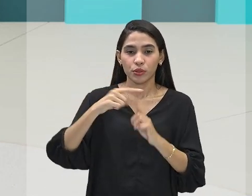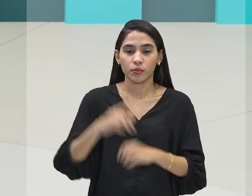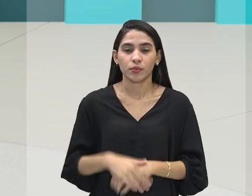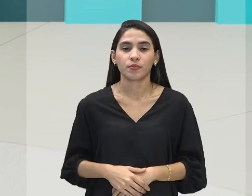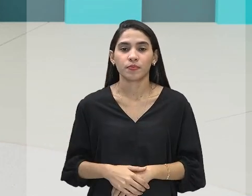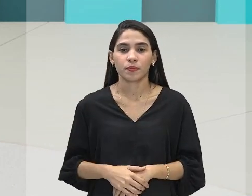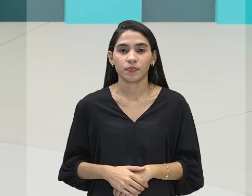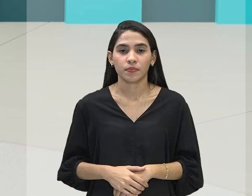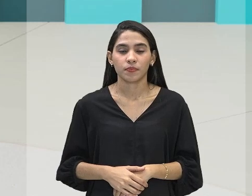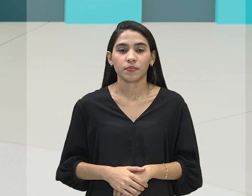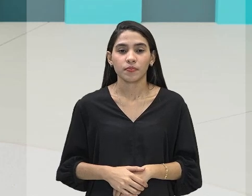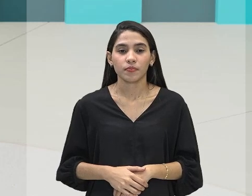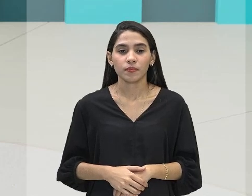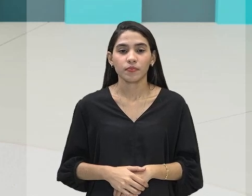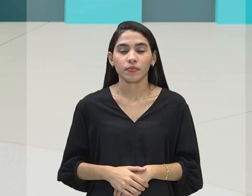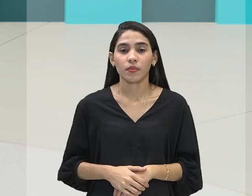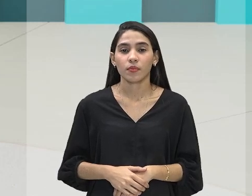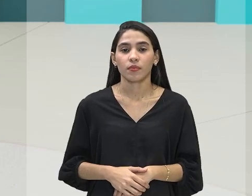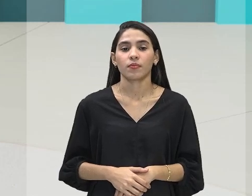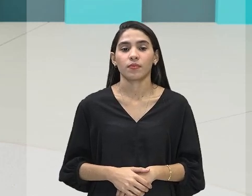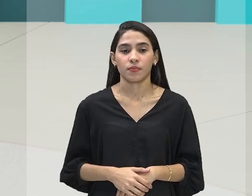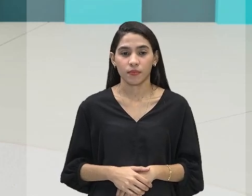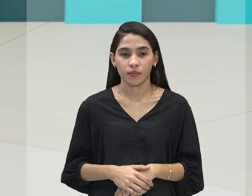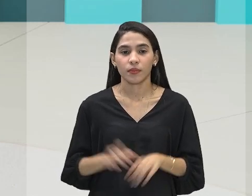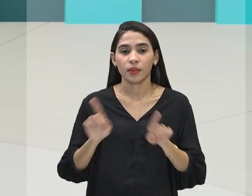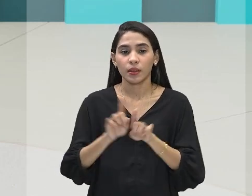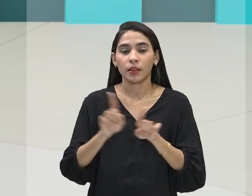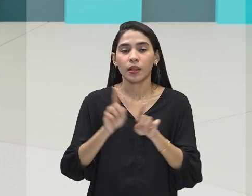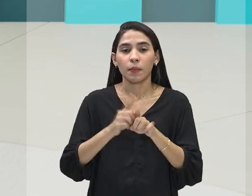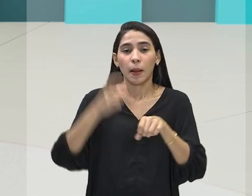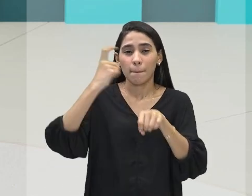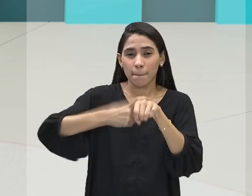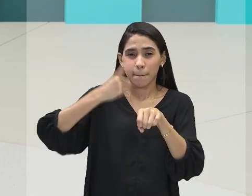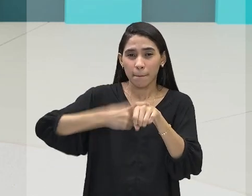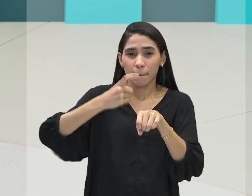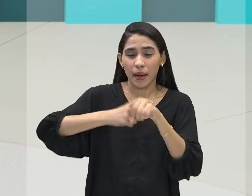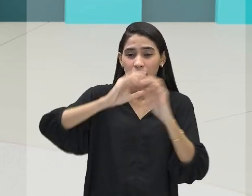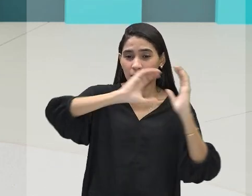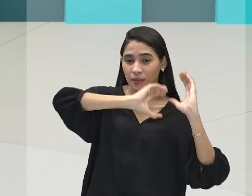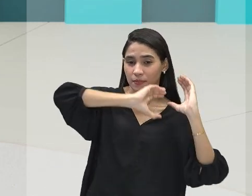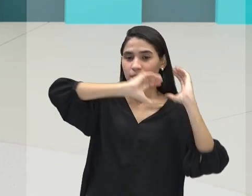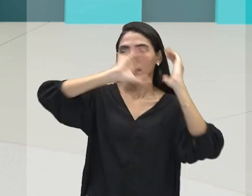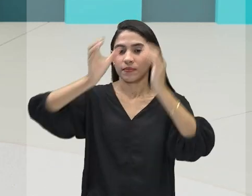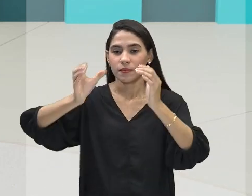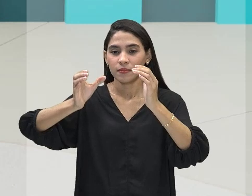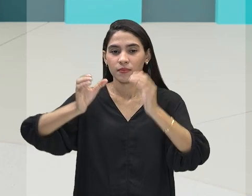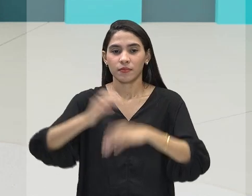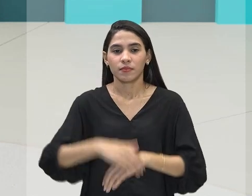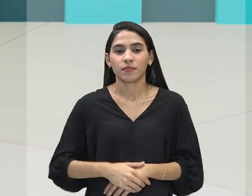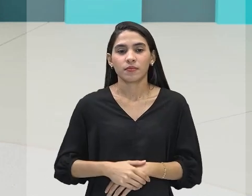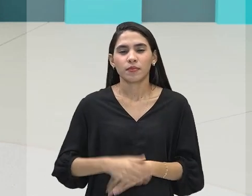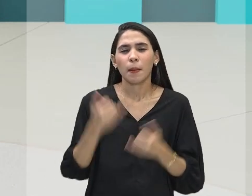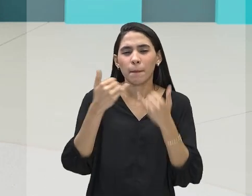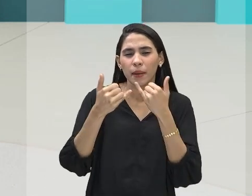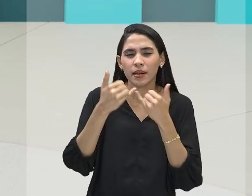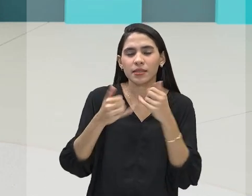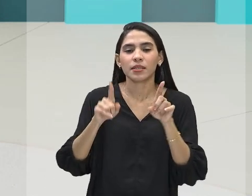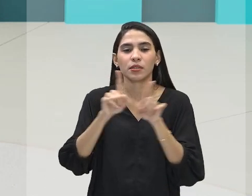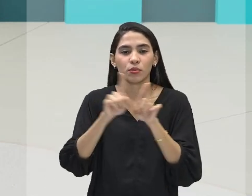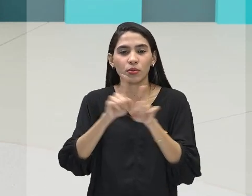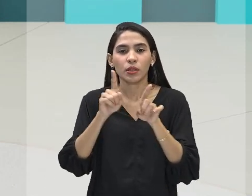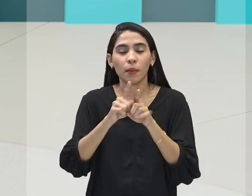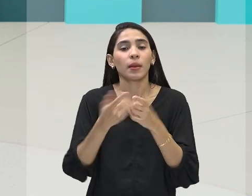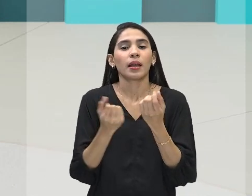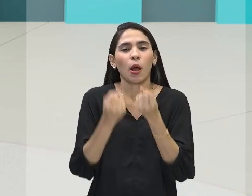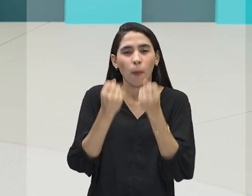Outra modalidade aí desses jogos é o arremesso de pedra, ou stone putt, tá bom? Similar ao arremesso de